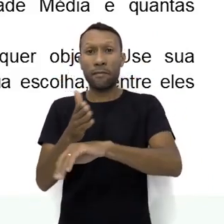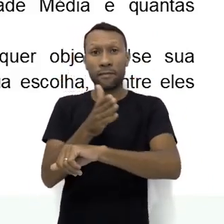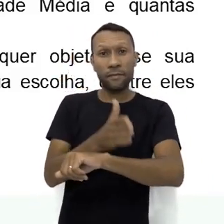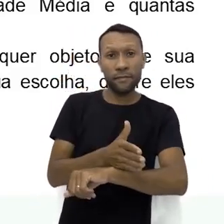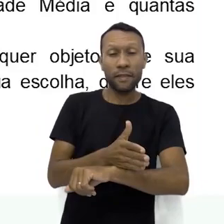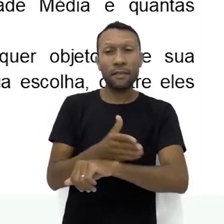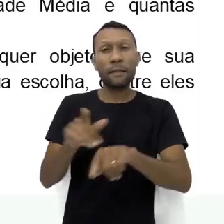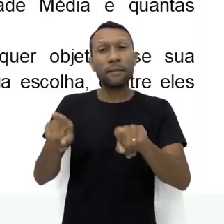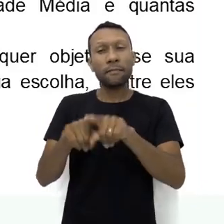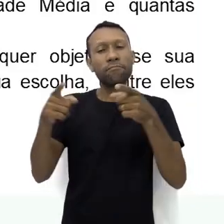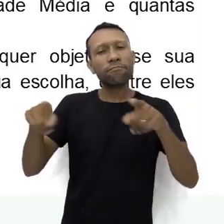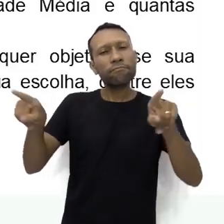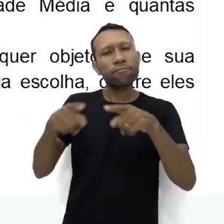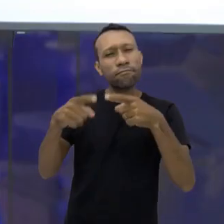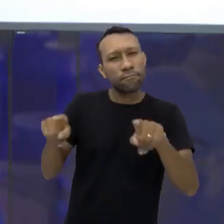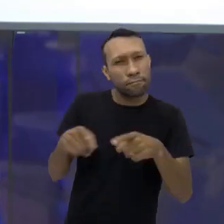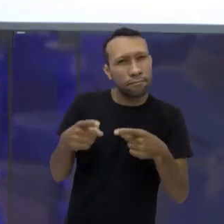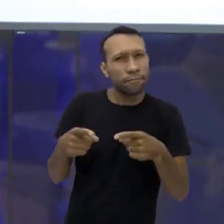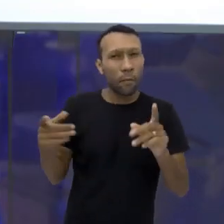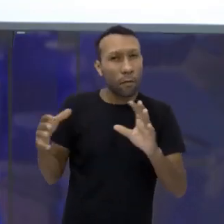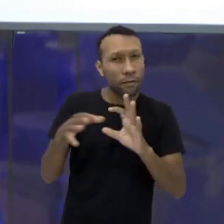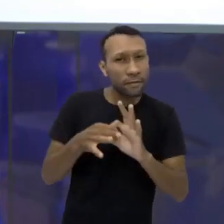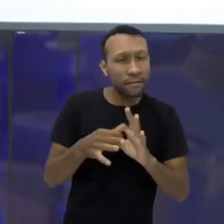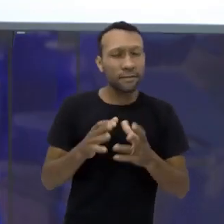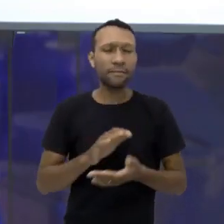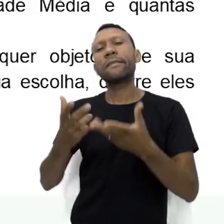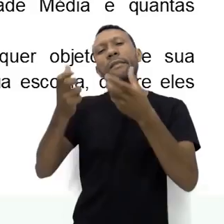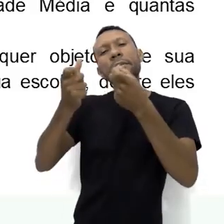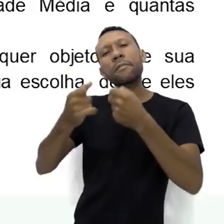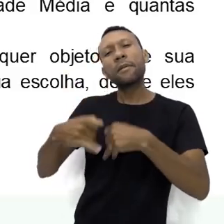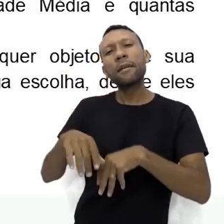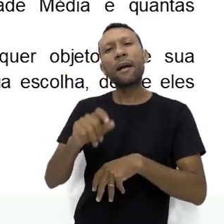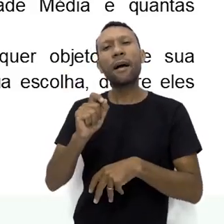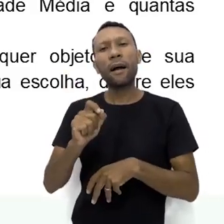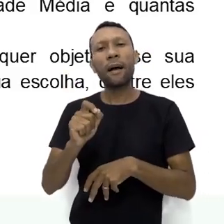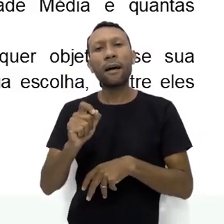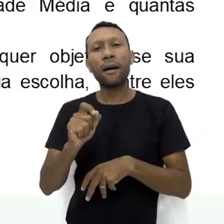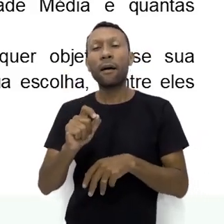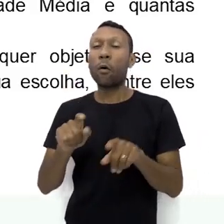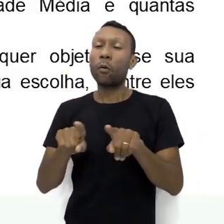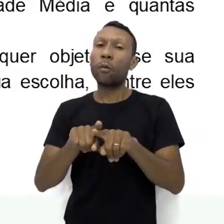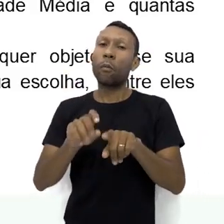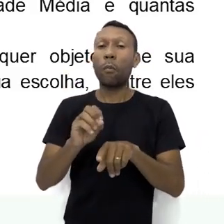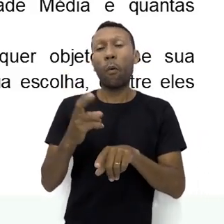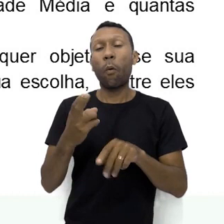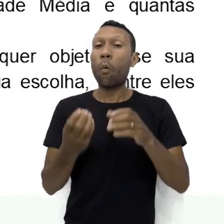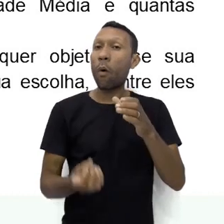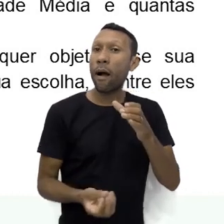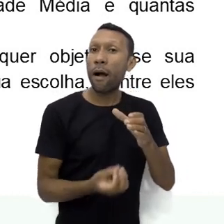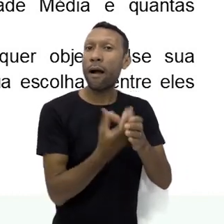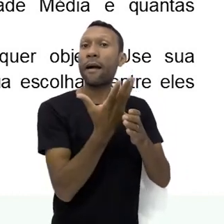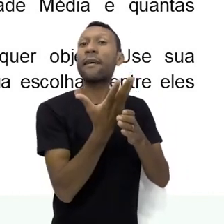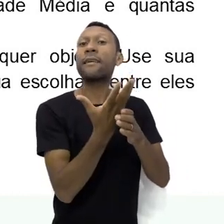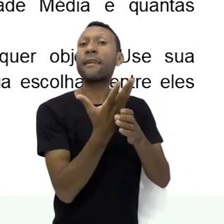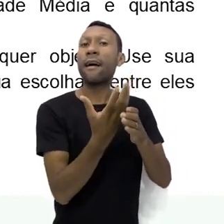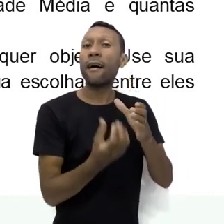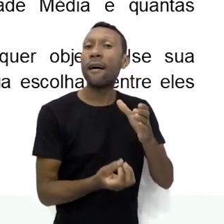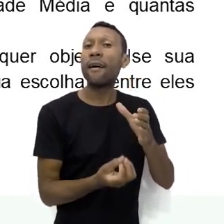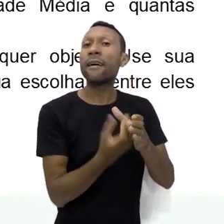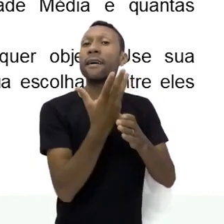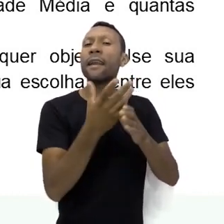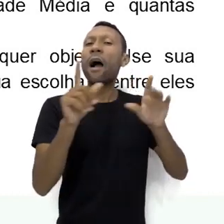composições agregadas a esse período. E a última questão, eles vão produzir sons, aliás,